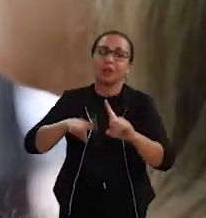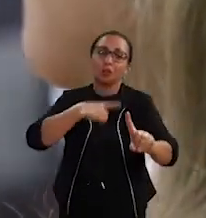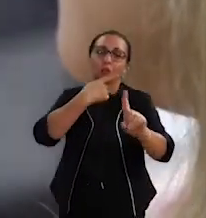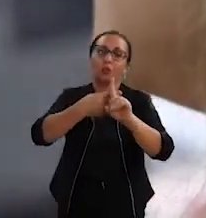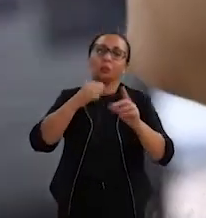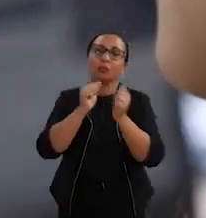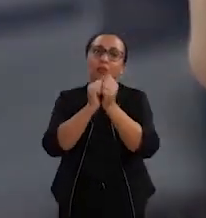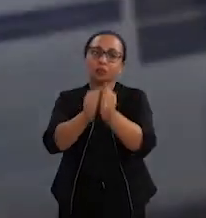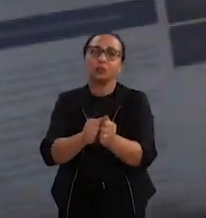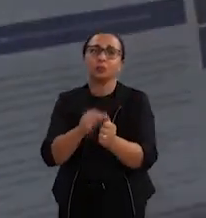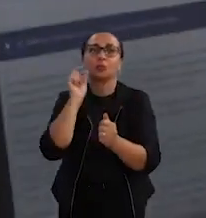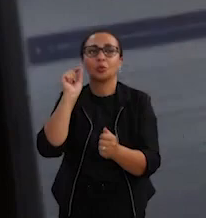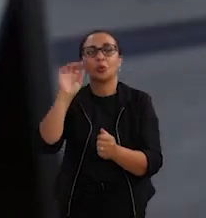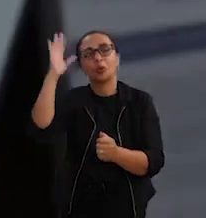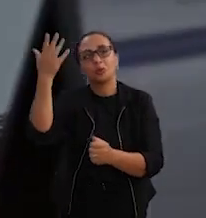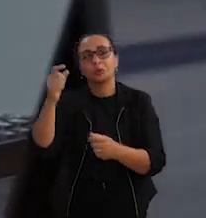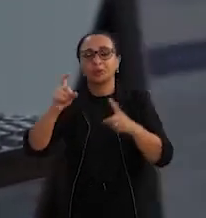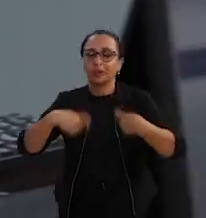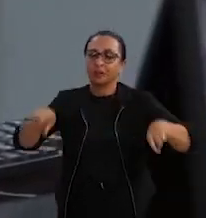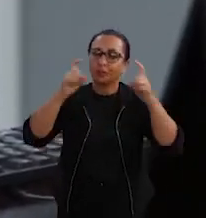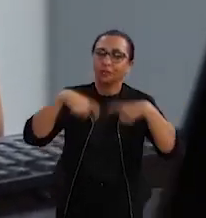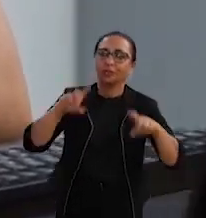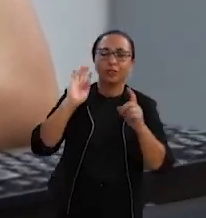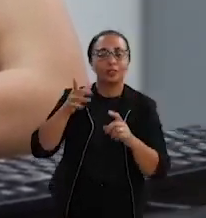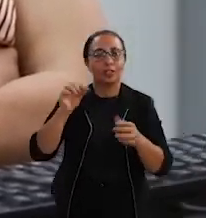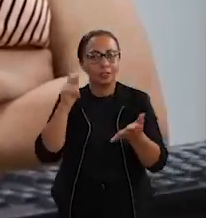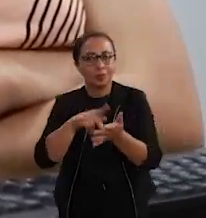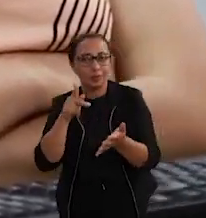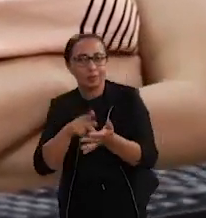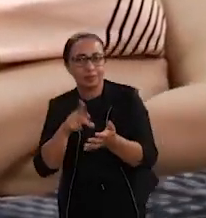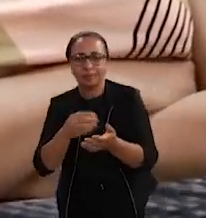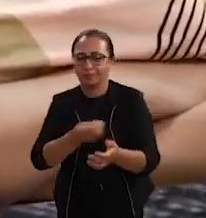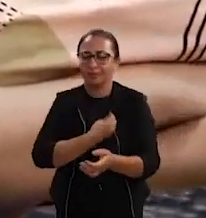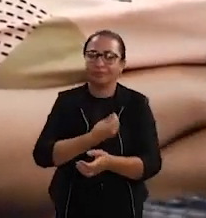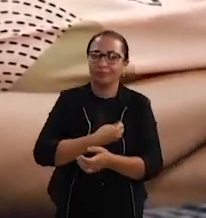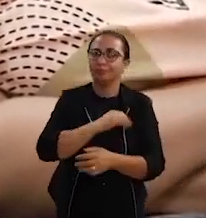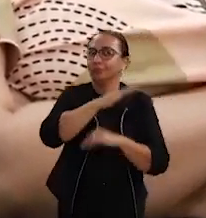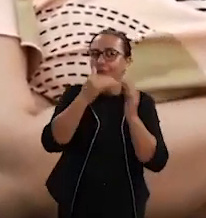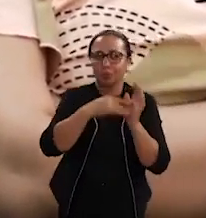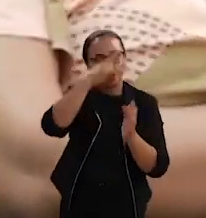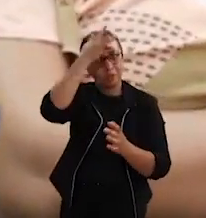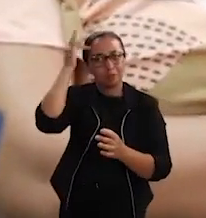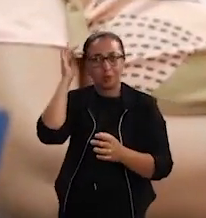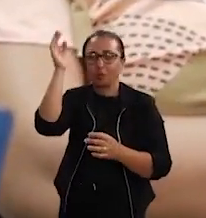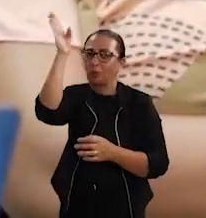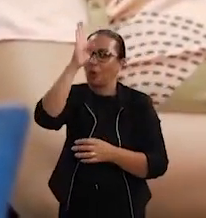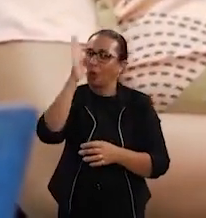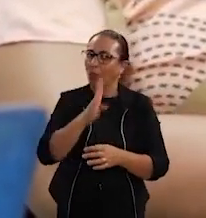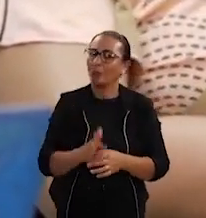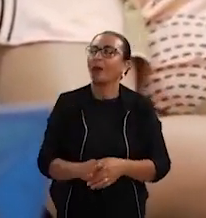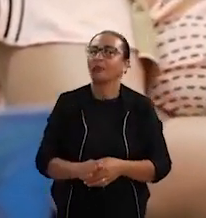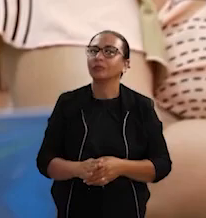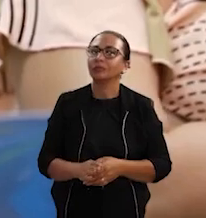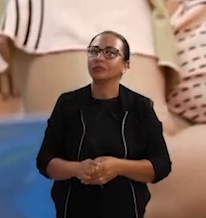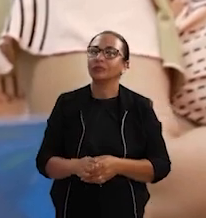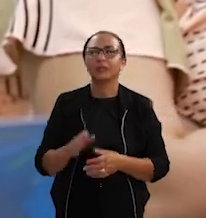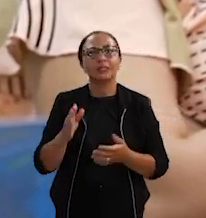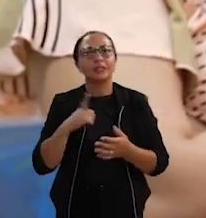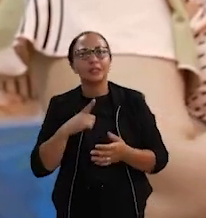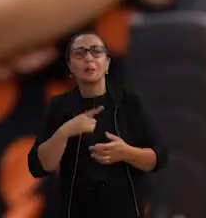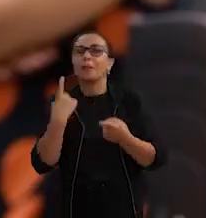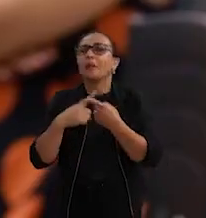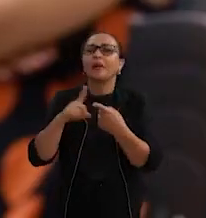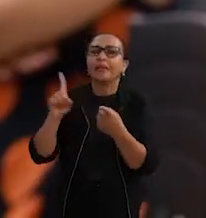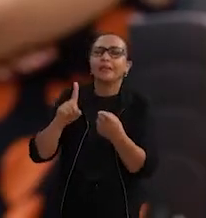pandemia, somada ao fato de que o digital já era uma realidade na vida de todas as pessoas em alguma